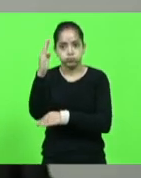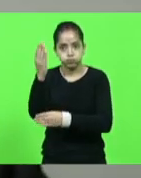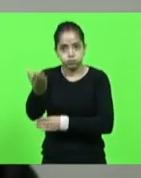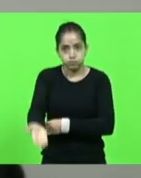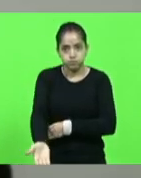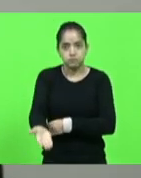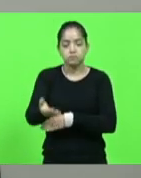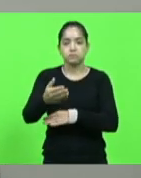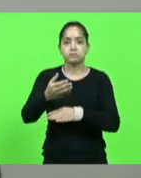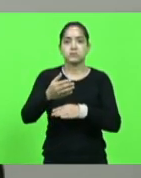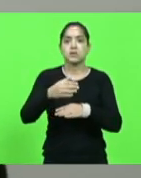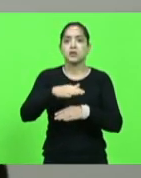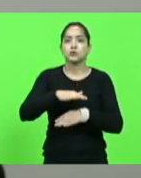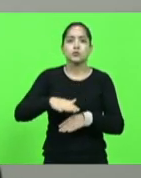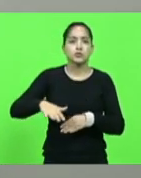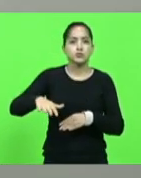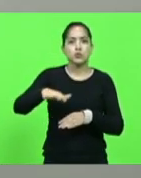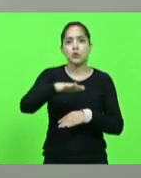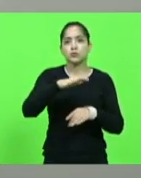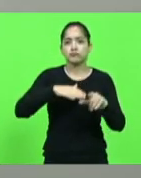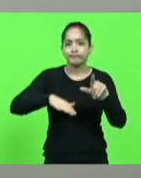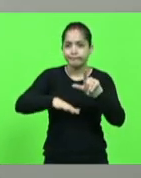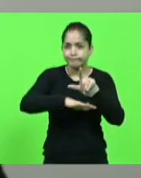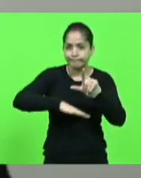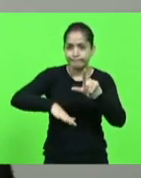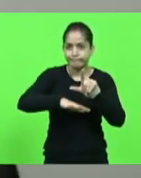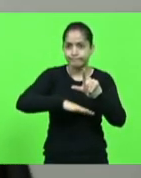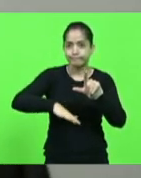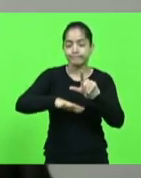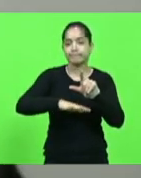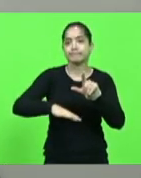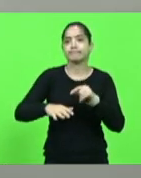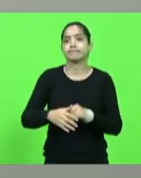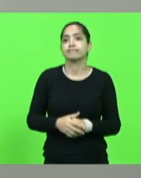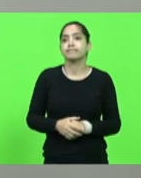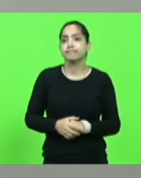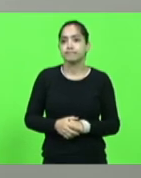toda uma logística que está relacionada à Serra Catarinense.